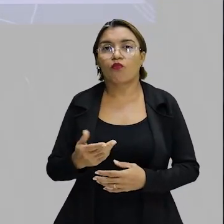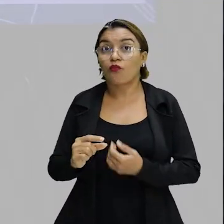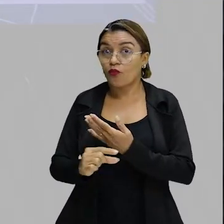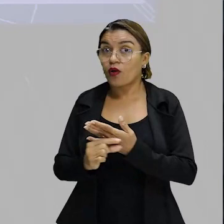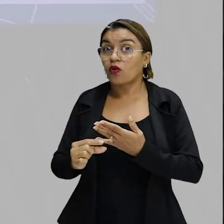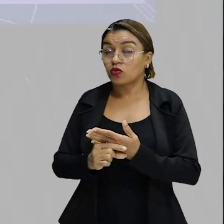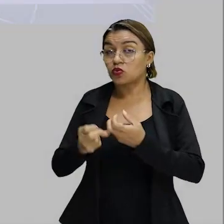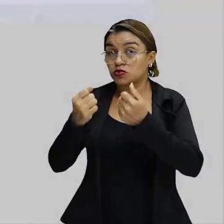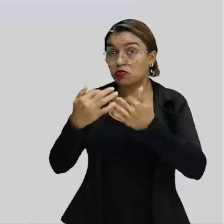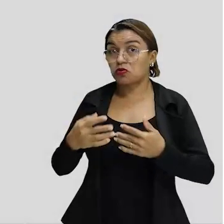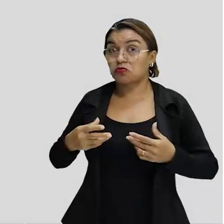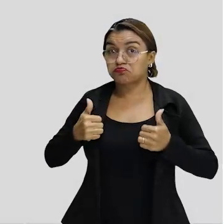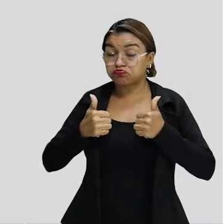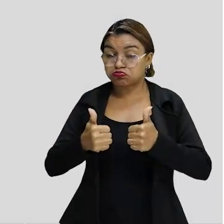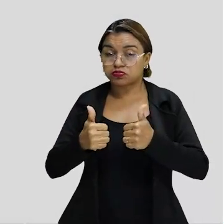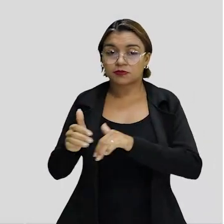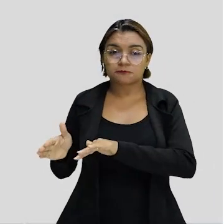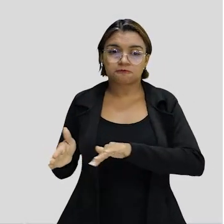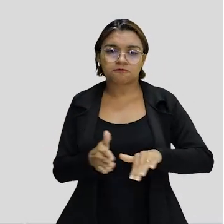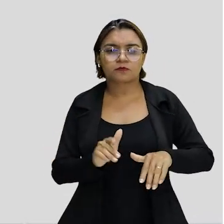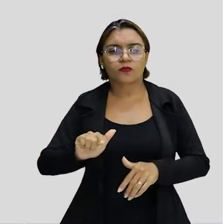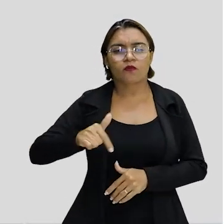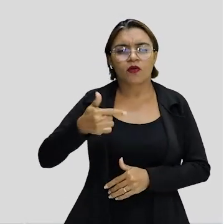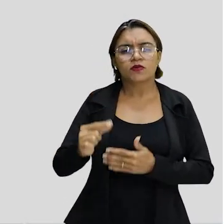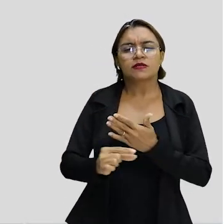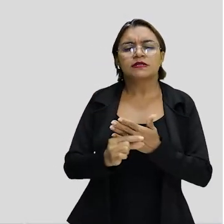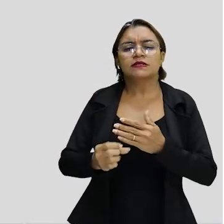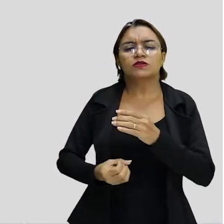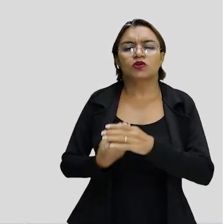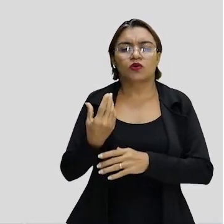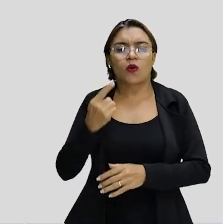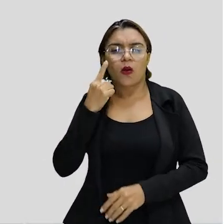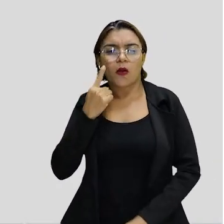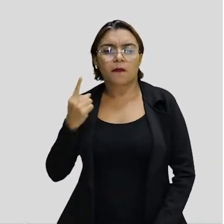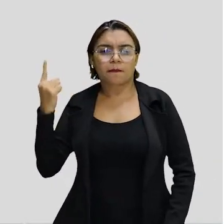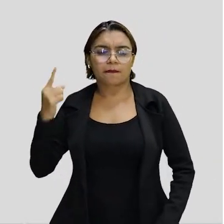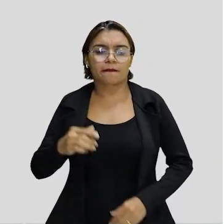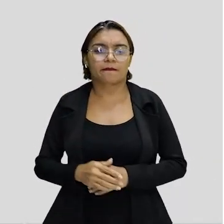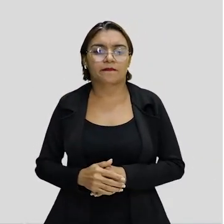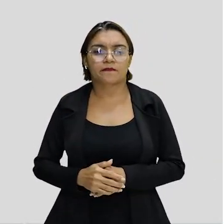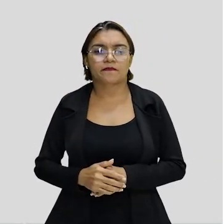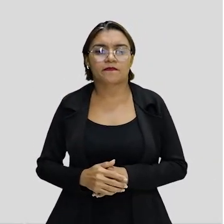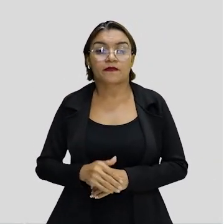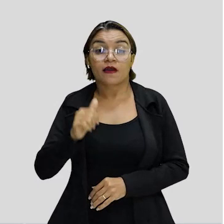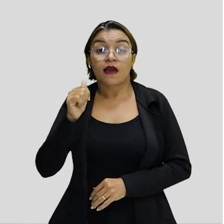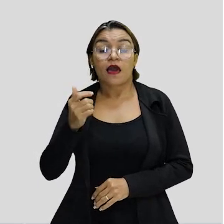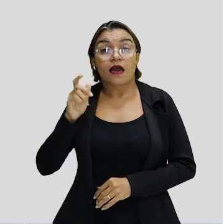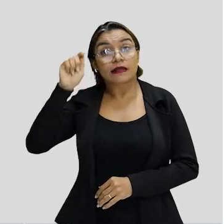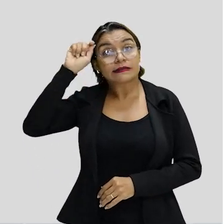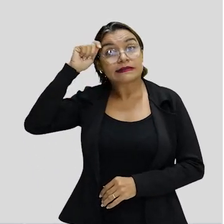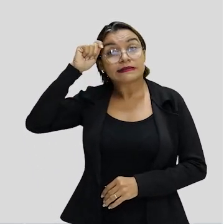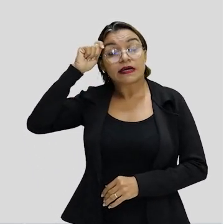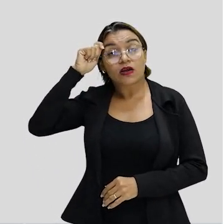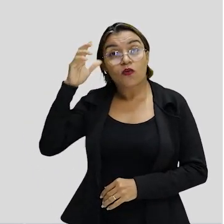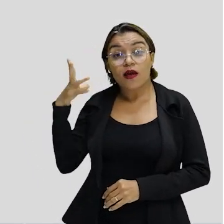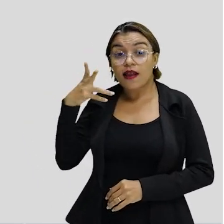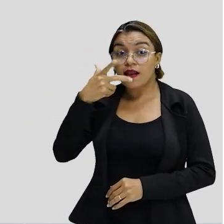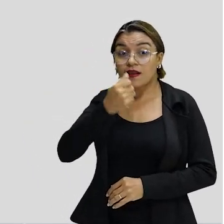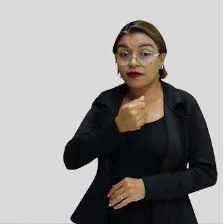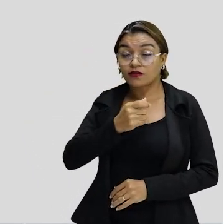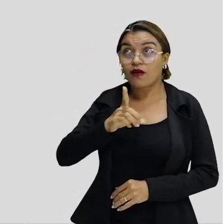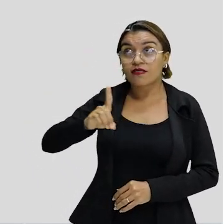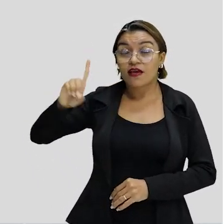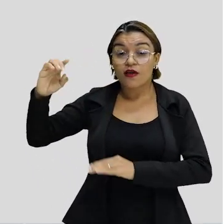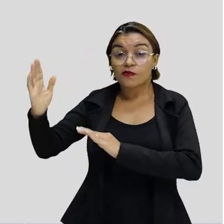certo? Aqui a gente tem uma outra composição do Jorge Benjor, Negro é Lindo. Eu só quero que Deus me